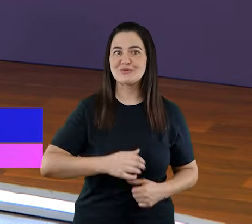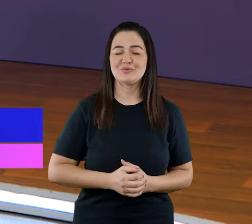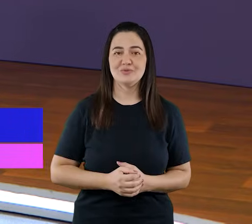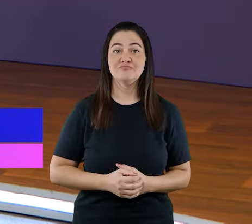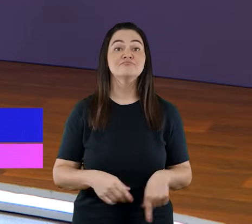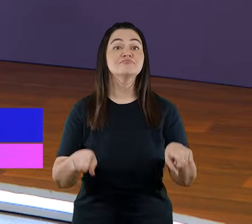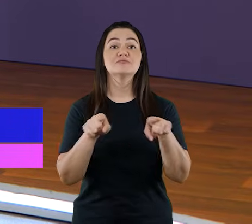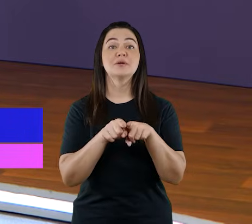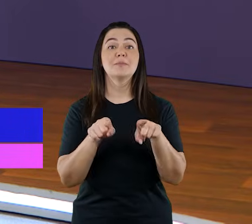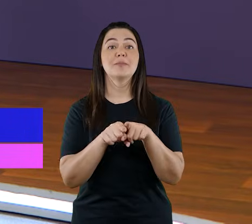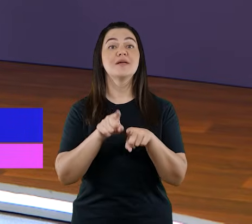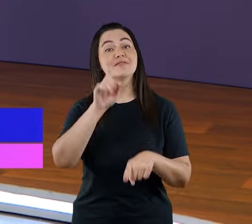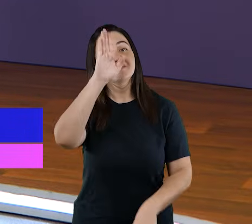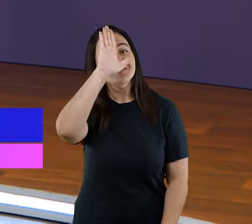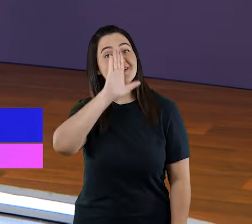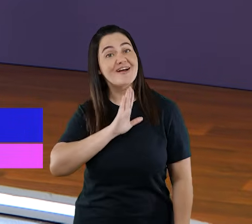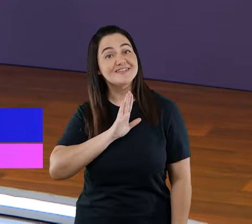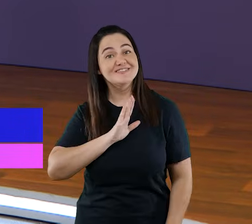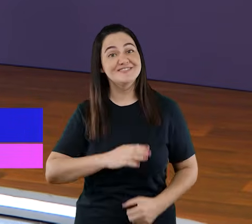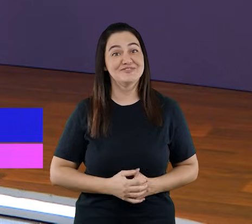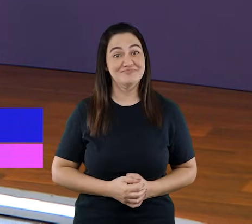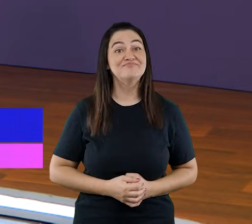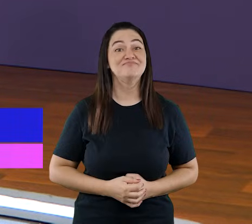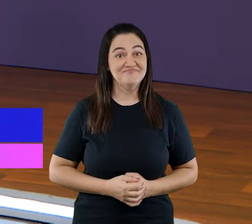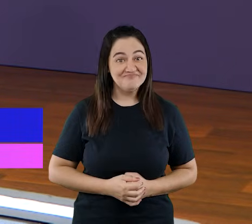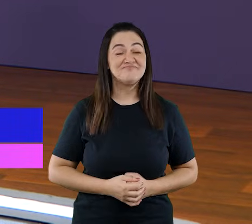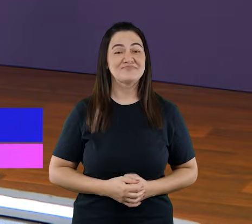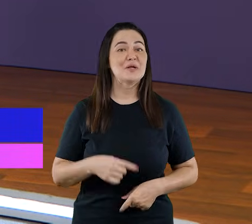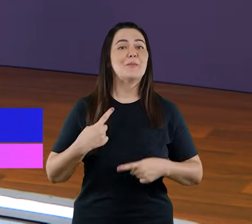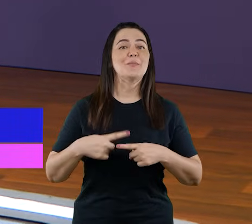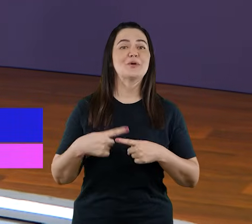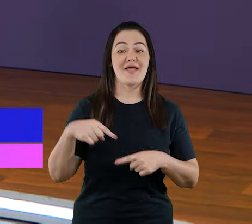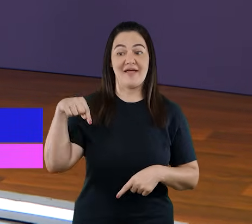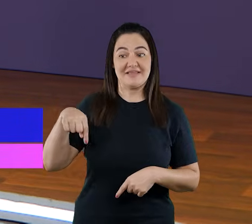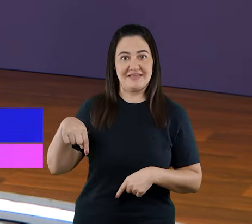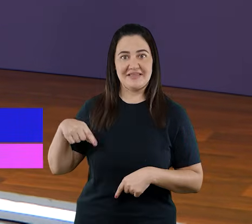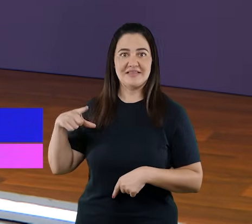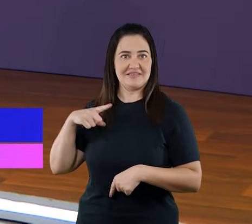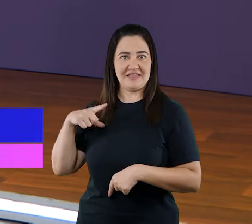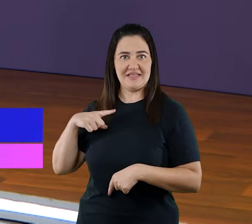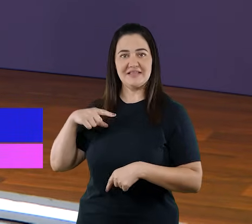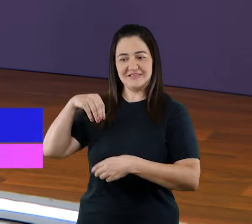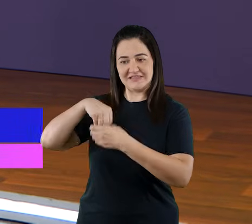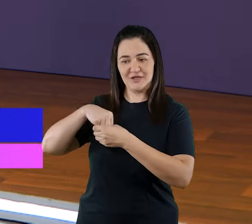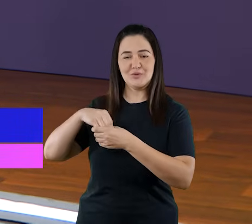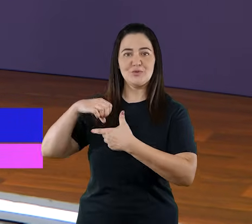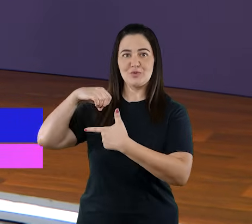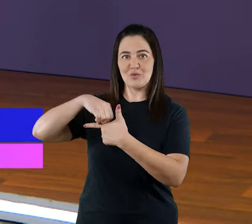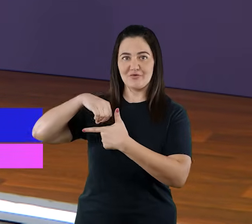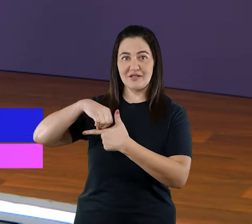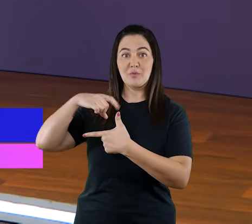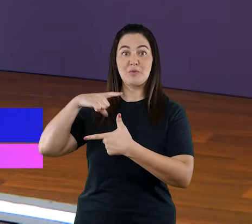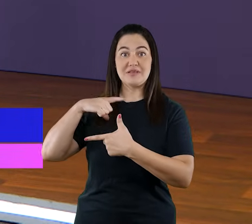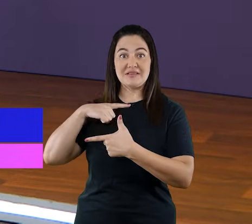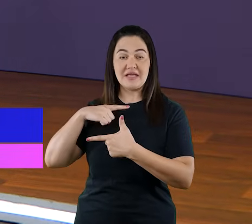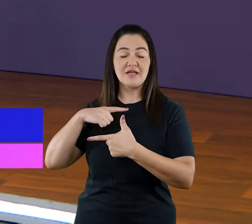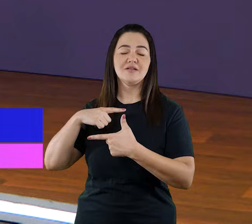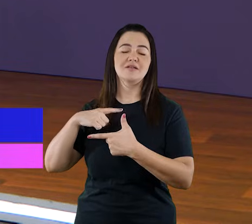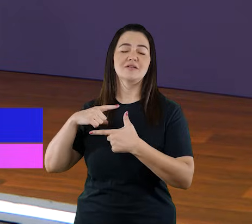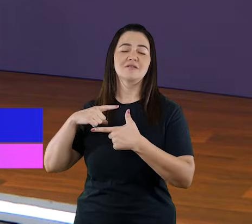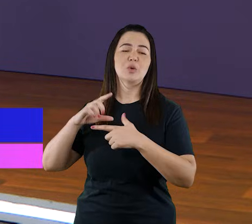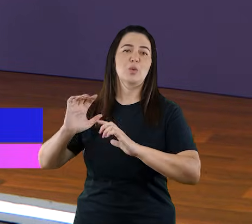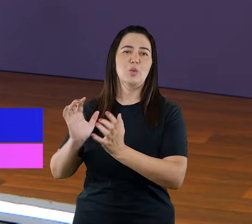bonito, ele também é gratuito. Olha que legal, porque nós temos aqui na Novo Tempo a maior e melhor